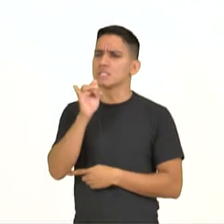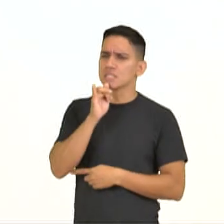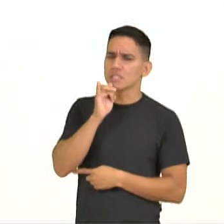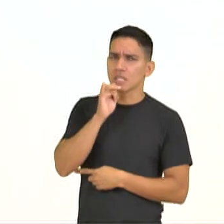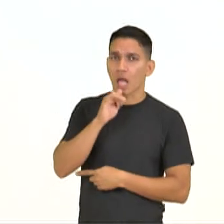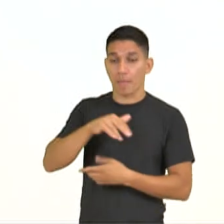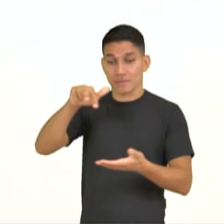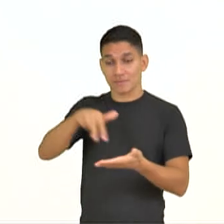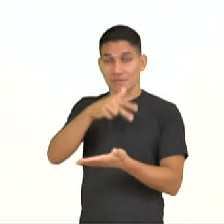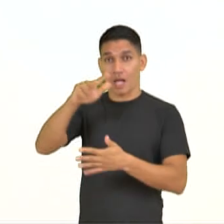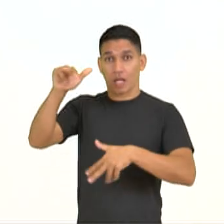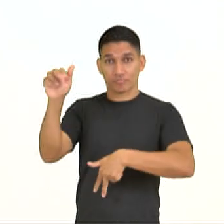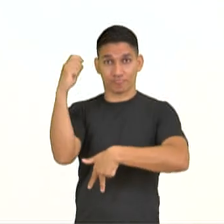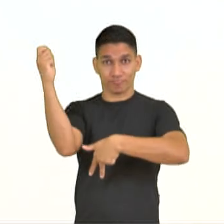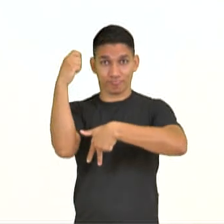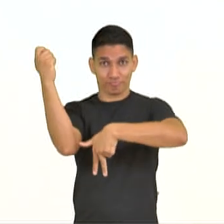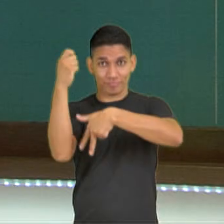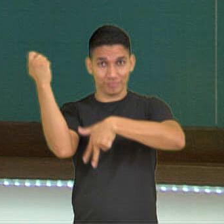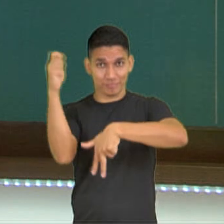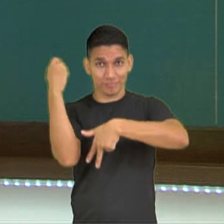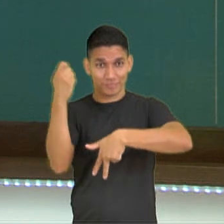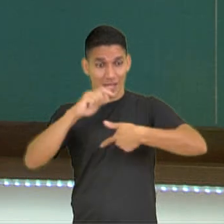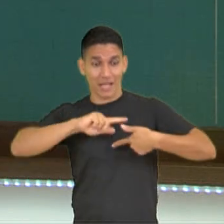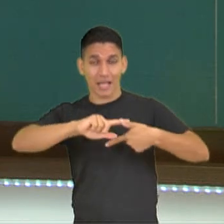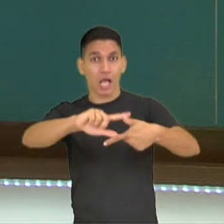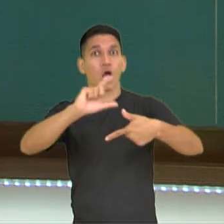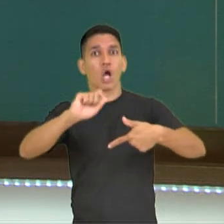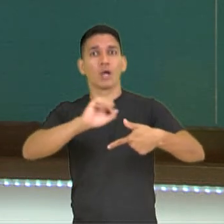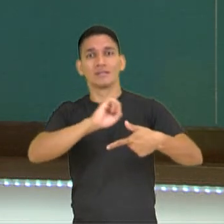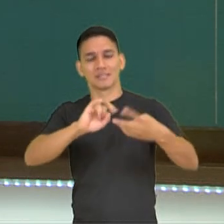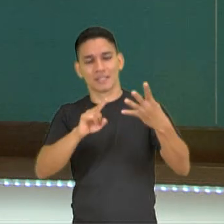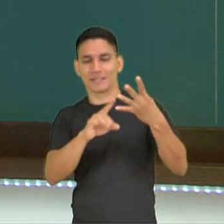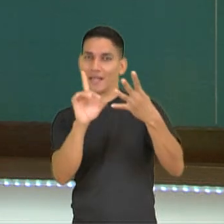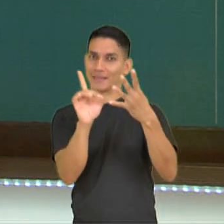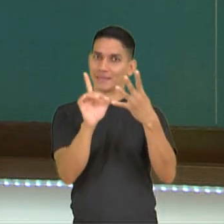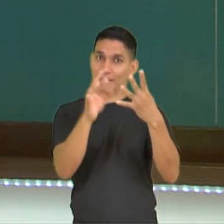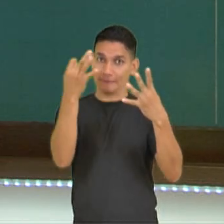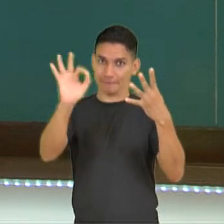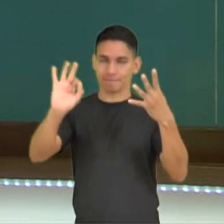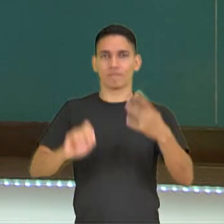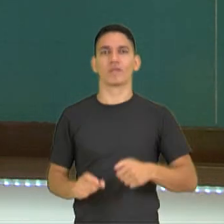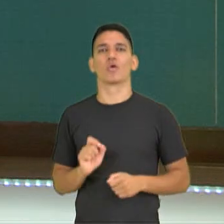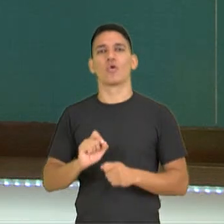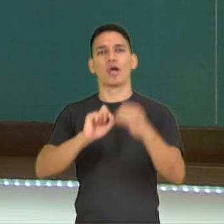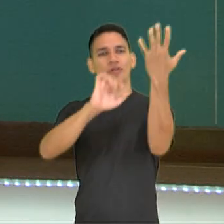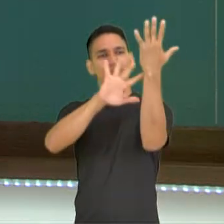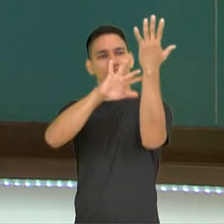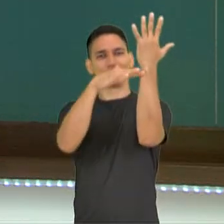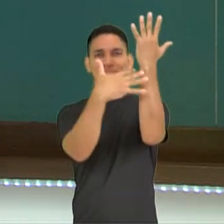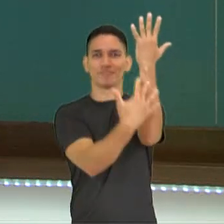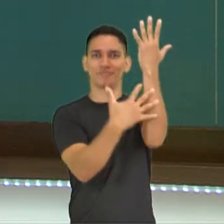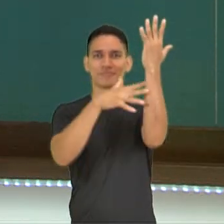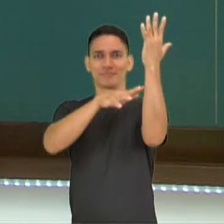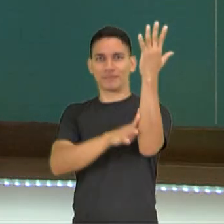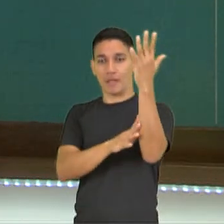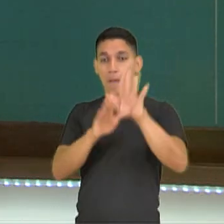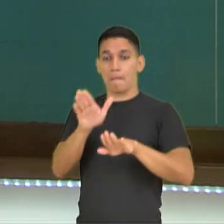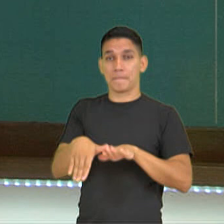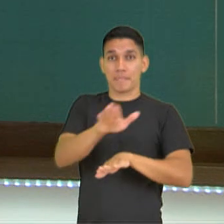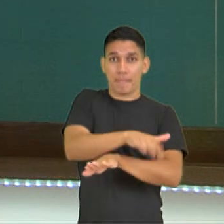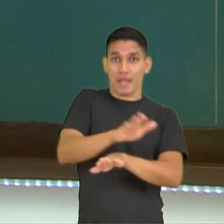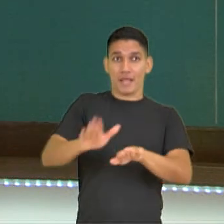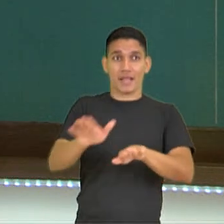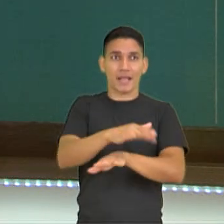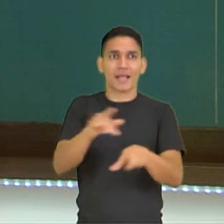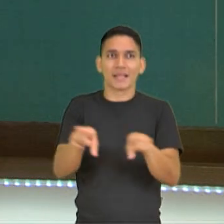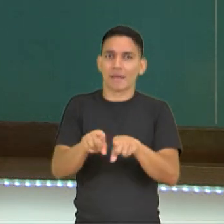danças tradicionais gaúchas. Acertou quem marcou a letra B, pau de fitas, pezinho e anu. Por mais que